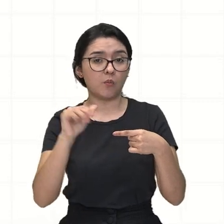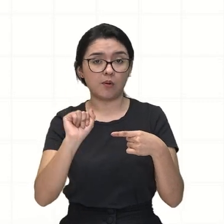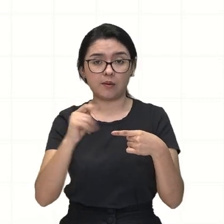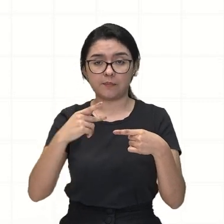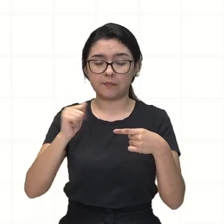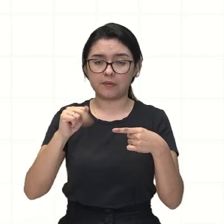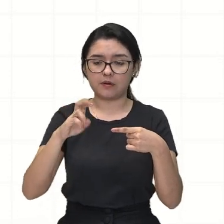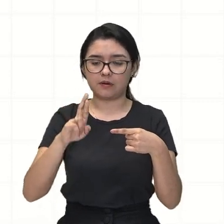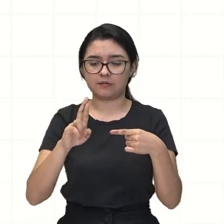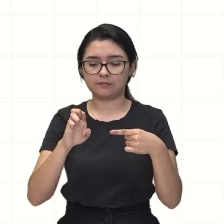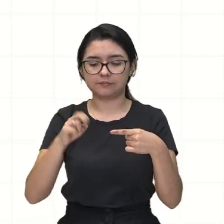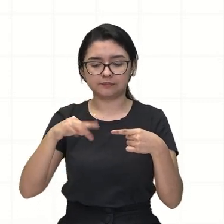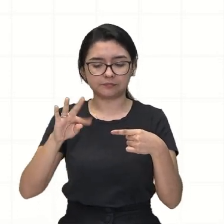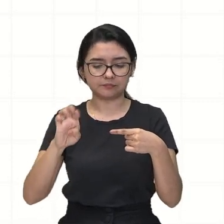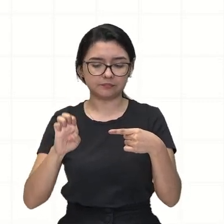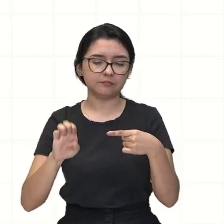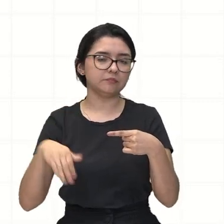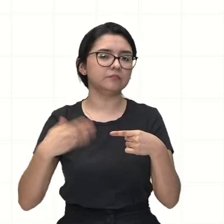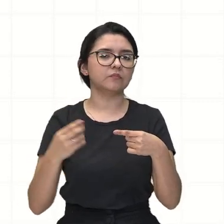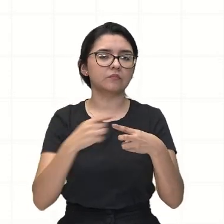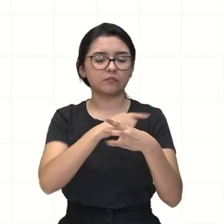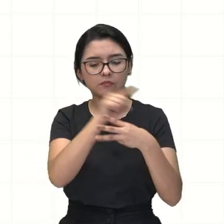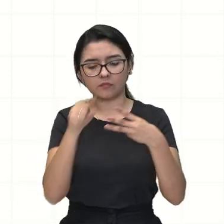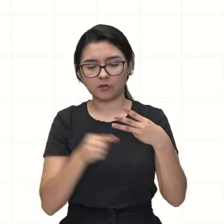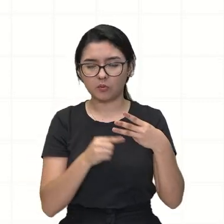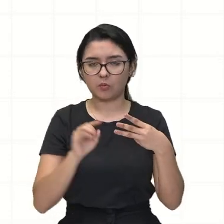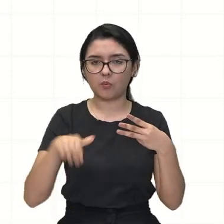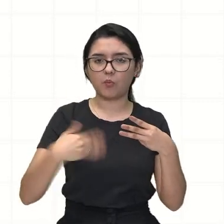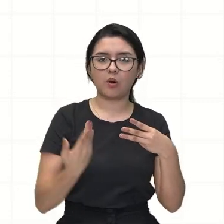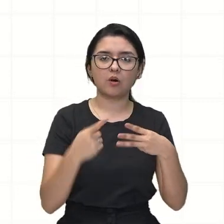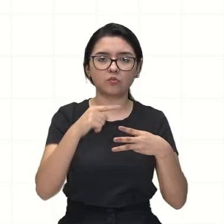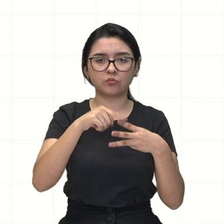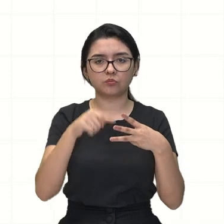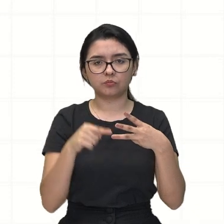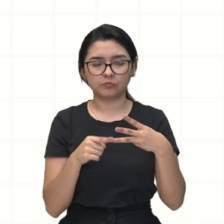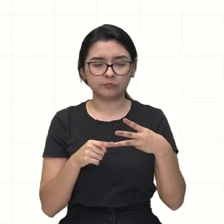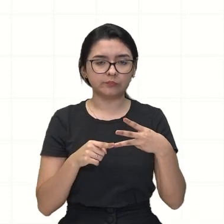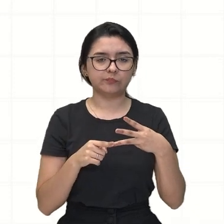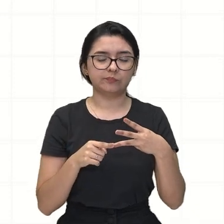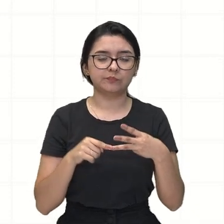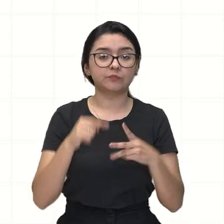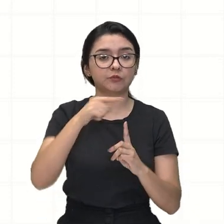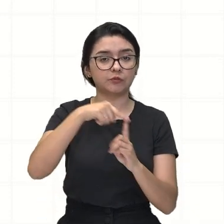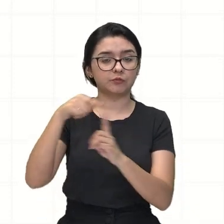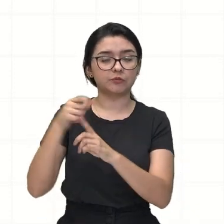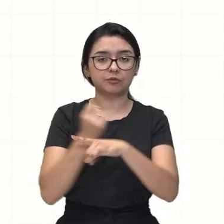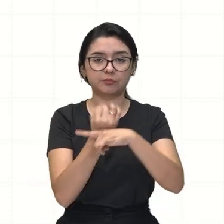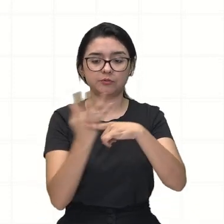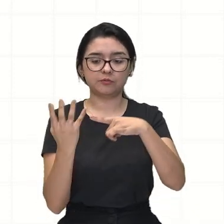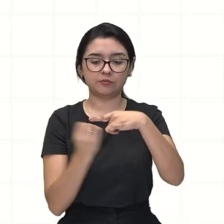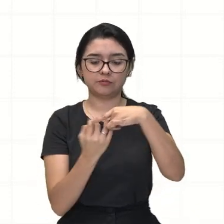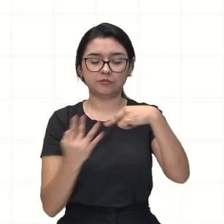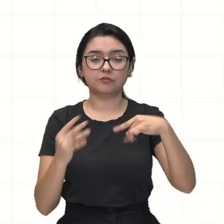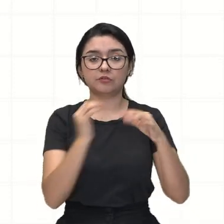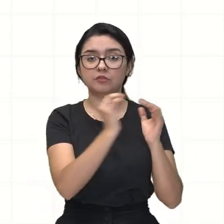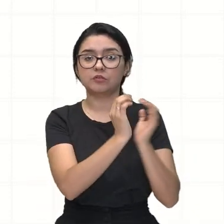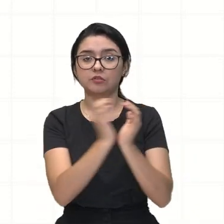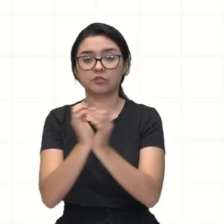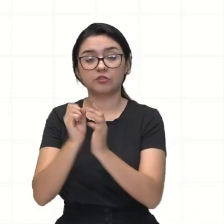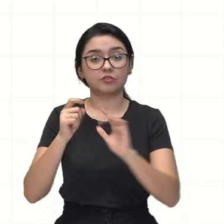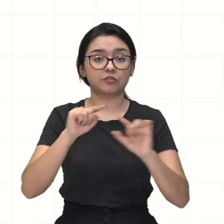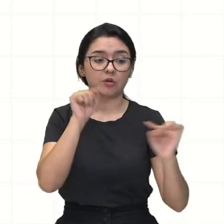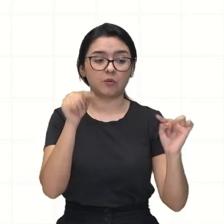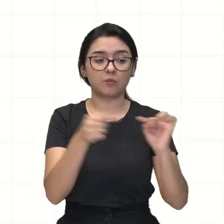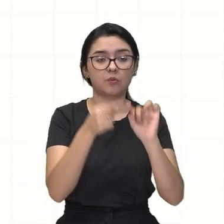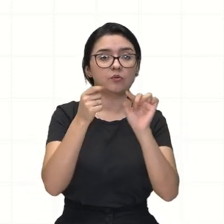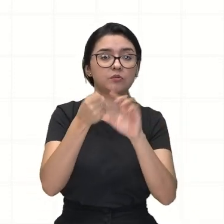como quais são os tipos de frações que nós vamos abordar, tá bom? Mas, enfim, As frações podem ser classificadas de acordo com suas características.